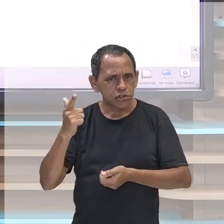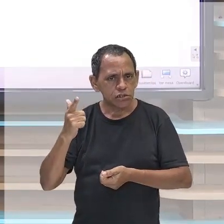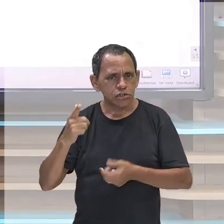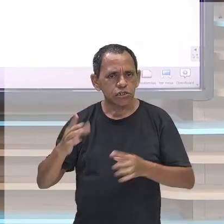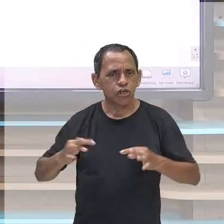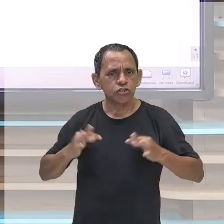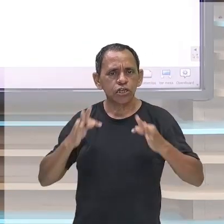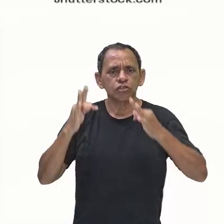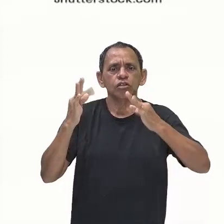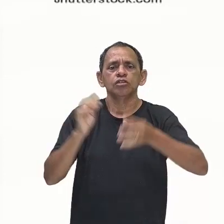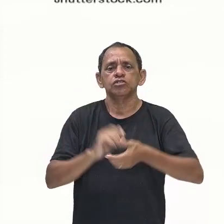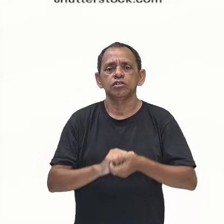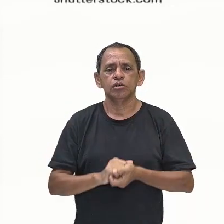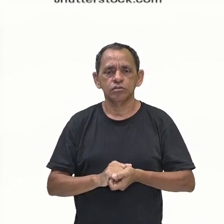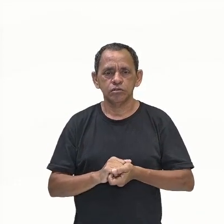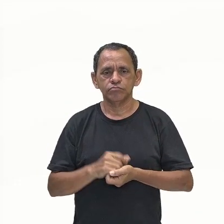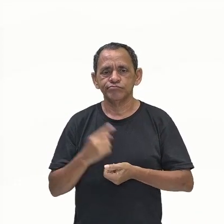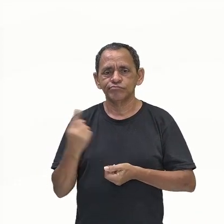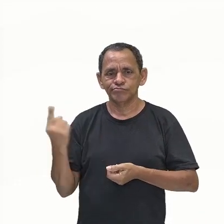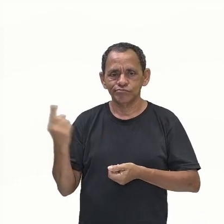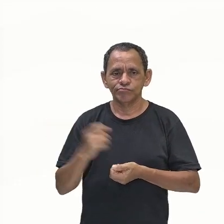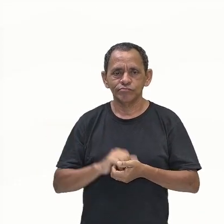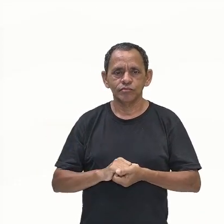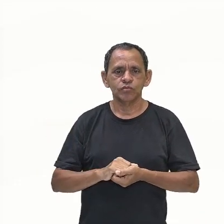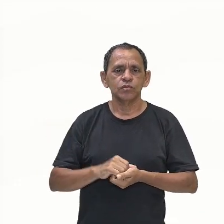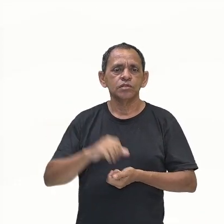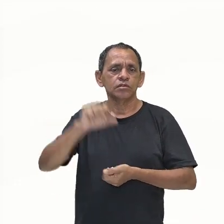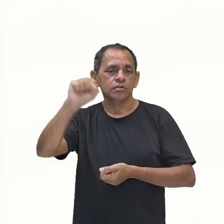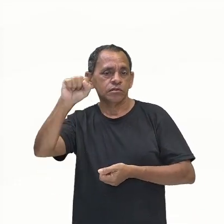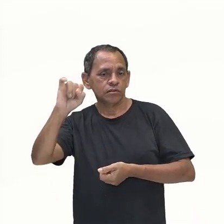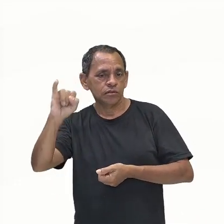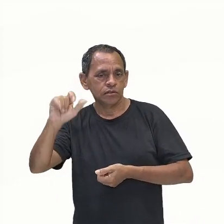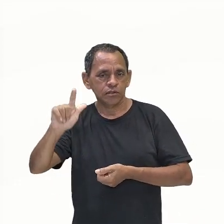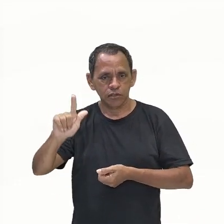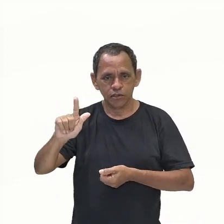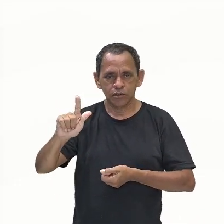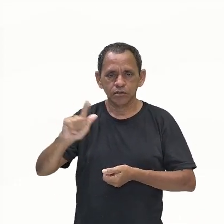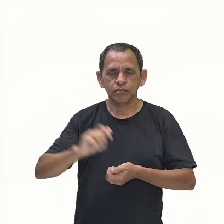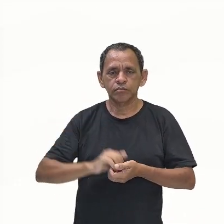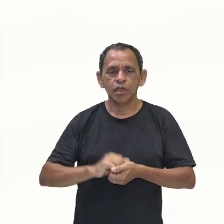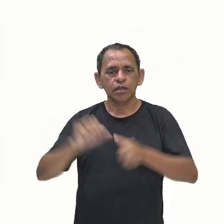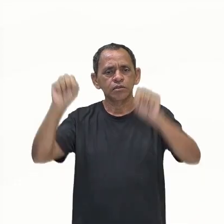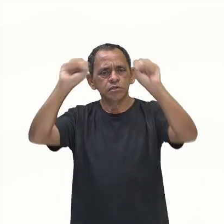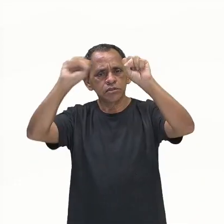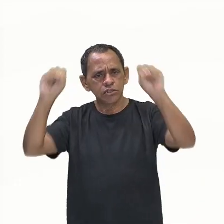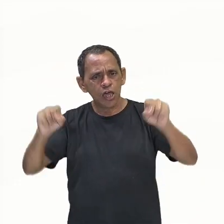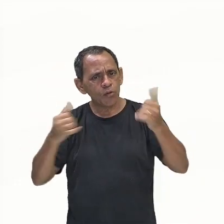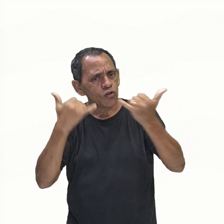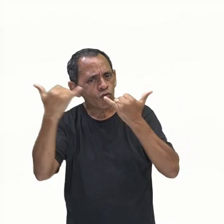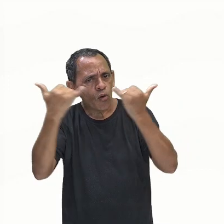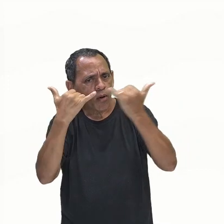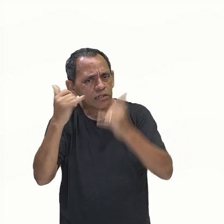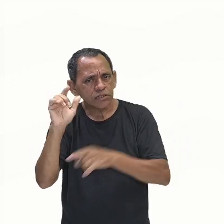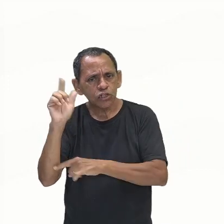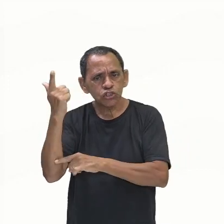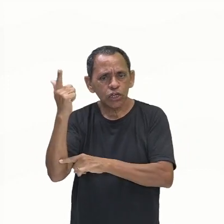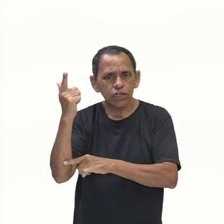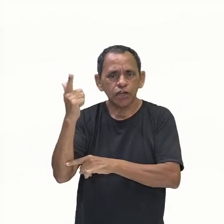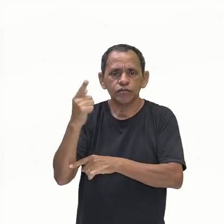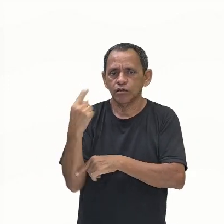os sistemas de informações geográficas, tá ok? O que é um sistema de informação geográfica? E olha que